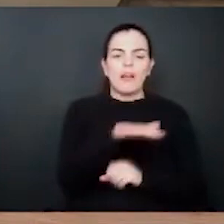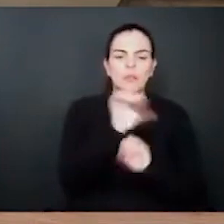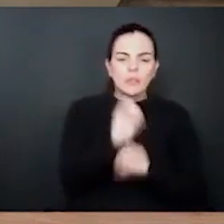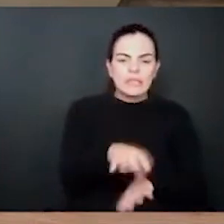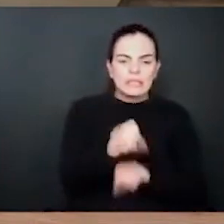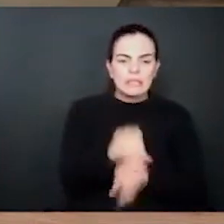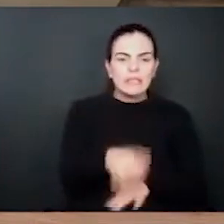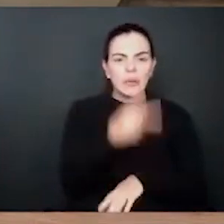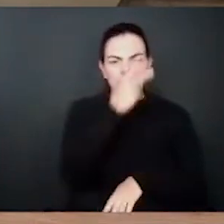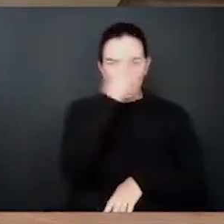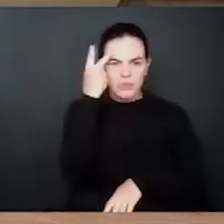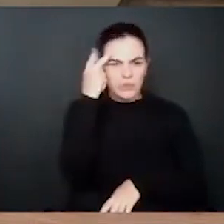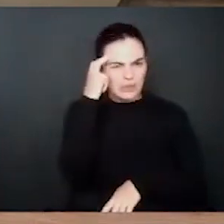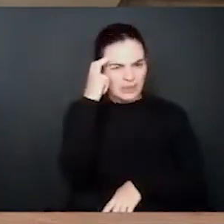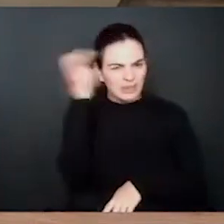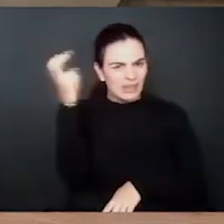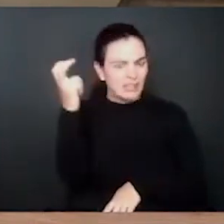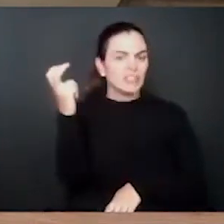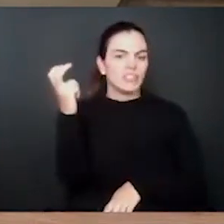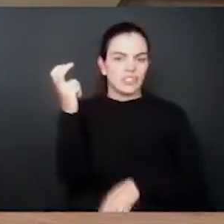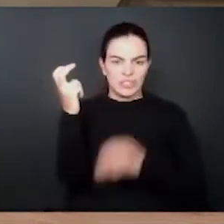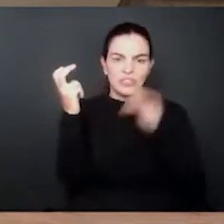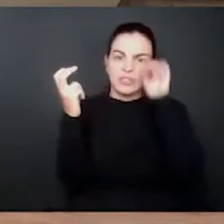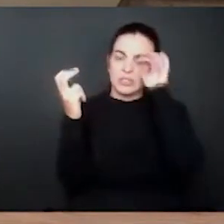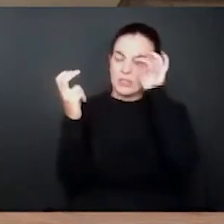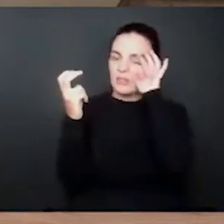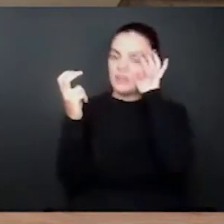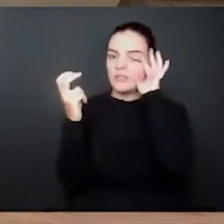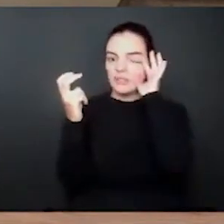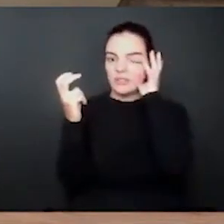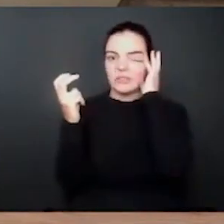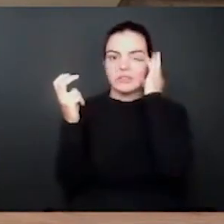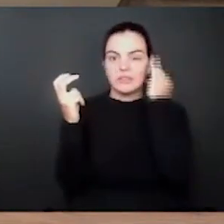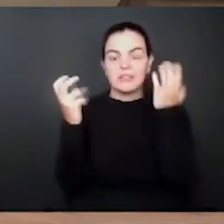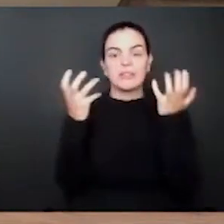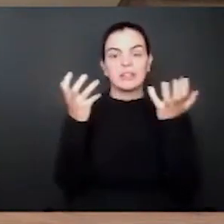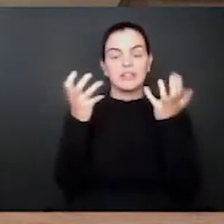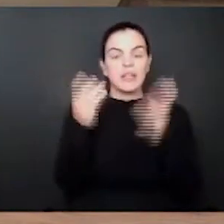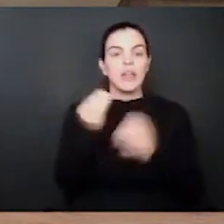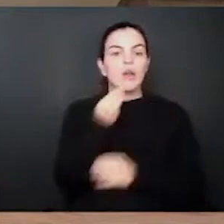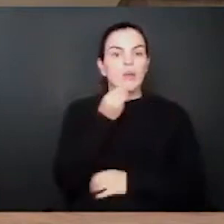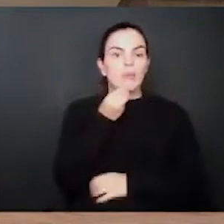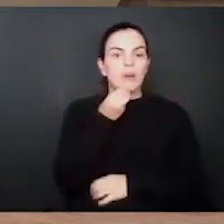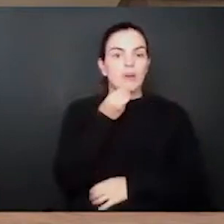inteligentes, que visando dar essa oportunidade